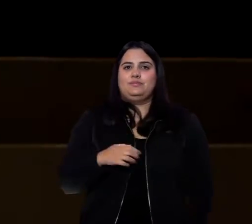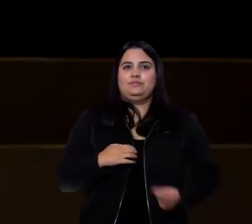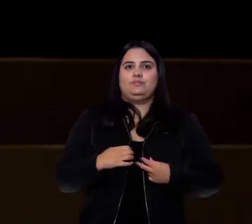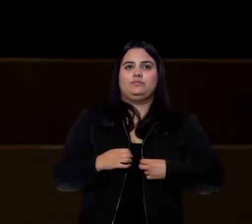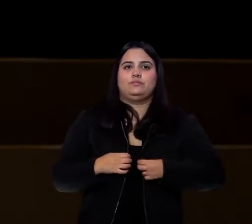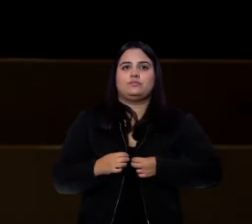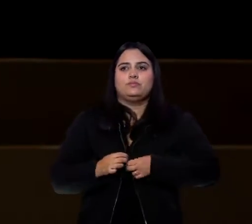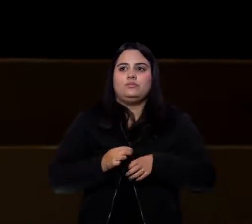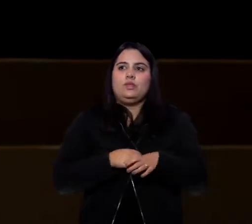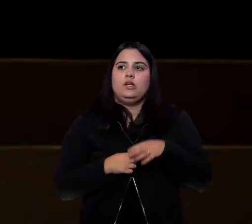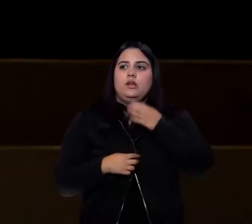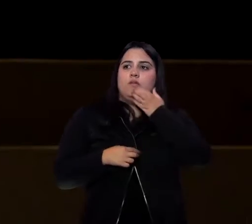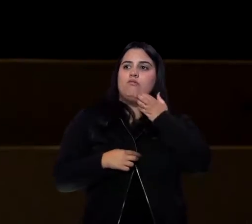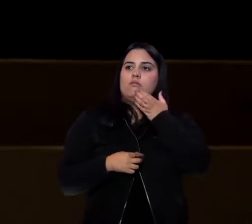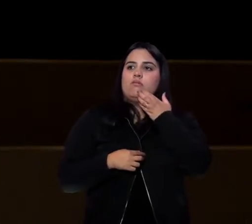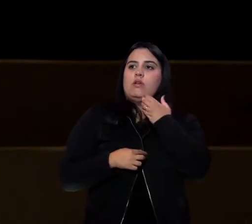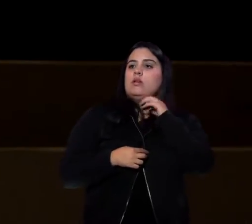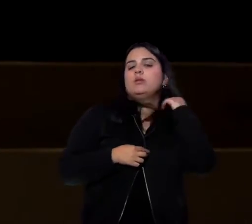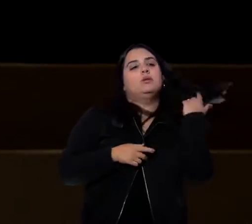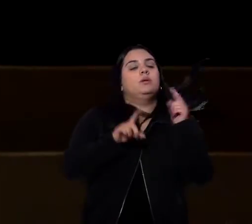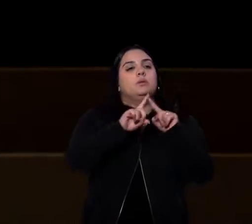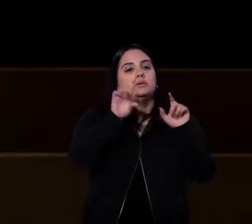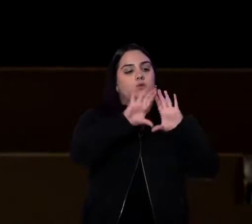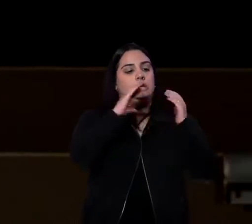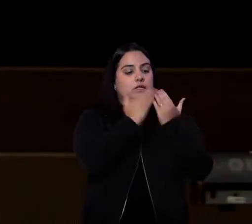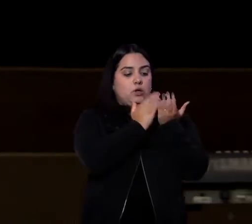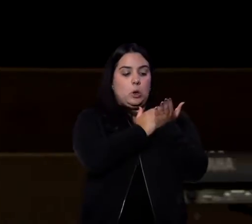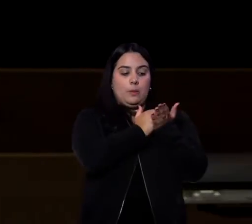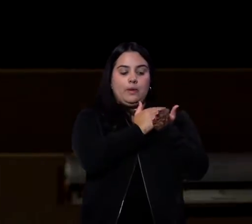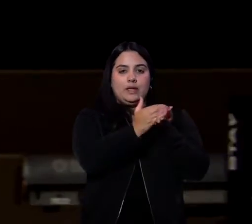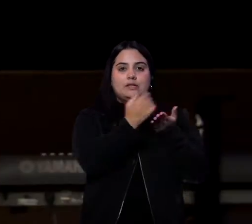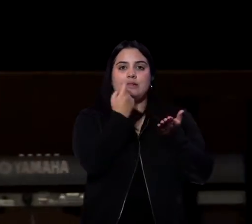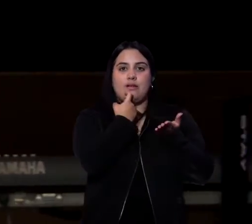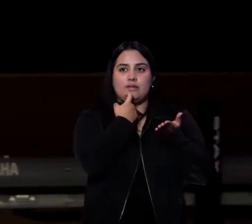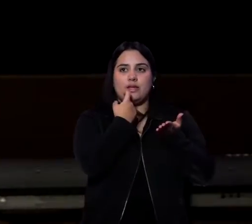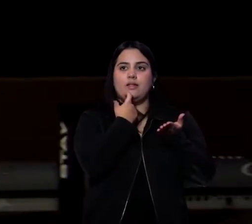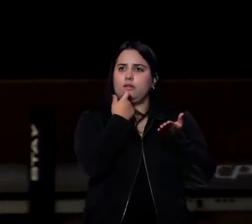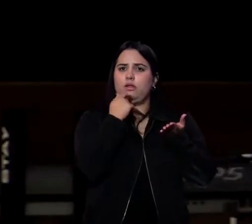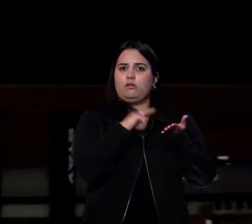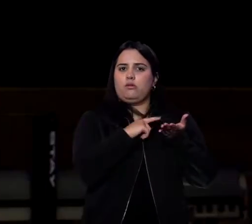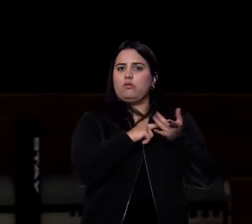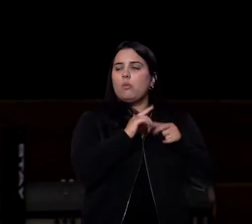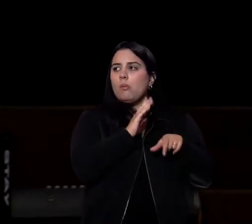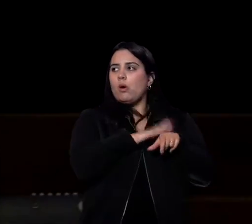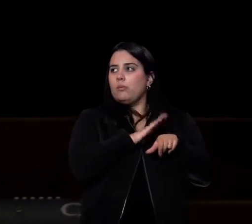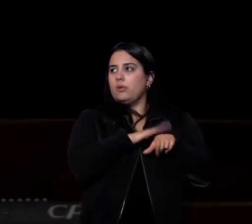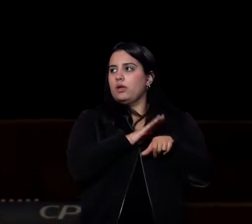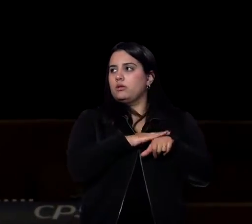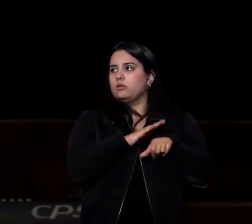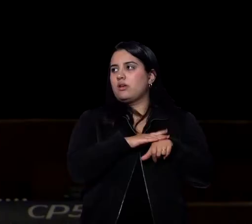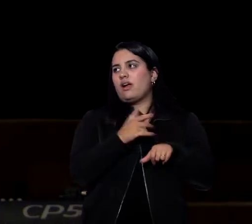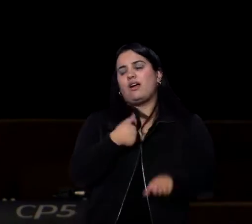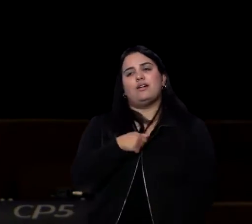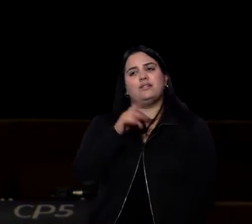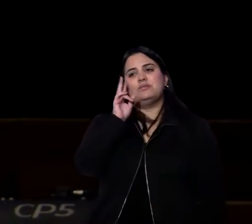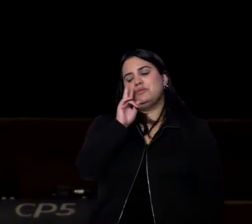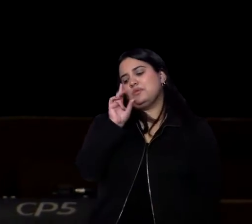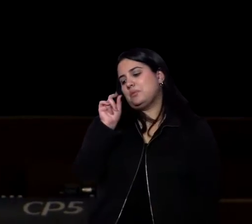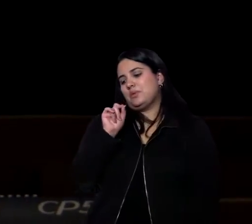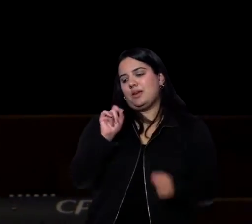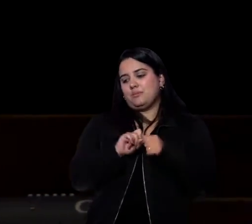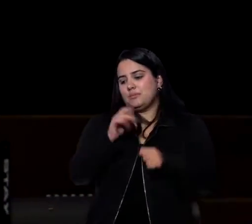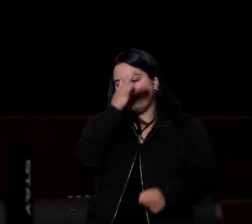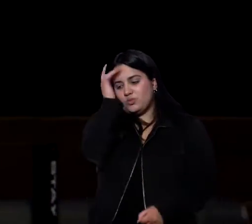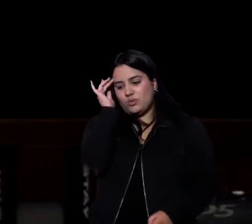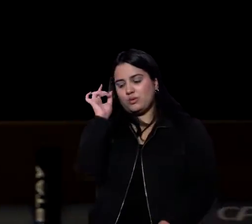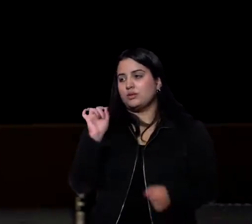Mas na sexta mesmo, a conferência começa na sexta. Eu lembro que na sexta teve um momento onde... Ai, gente, não vou lembrar quem estava fazendo o momento, mas tudo